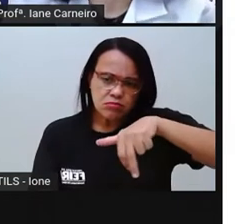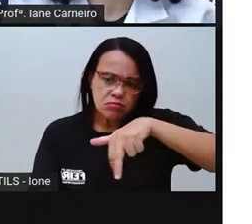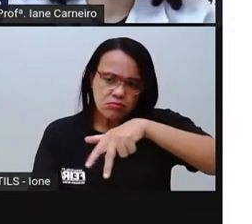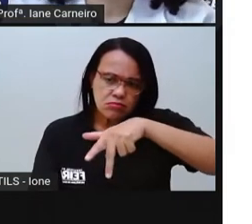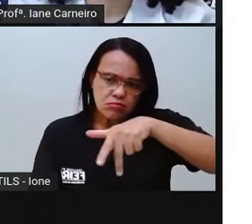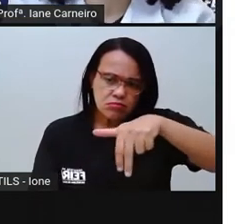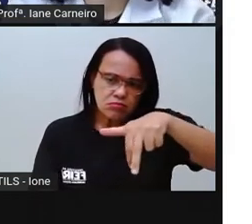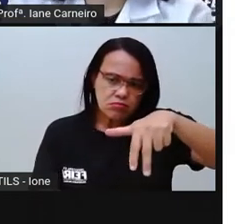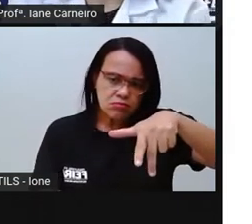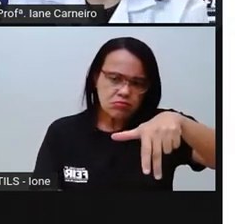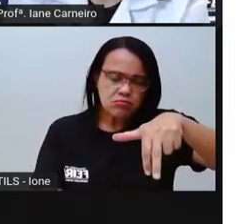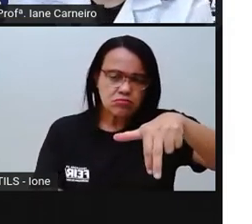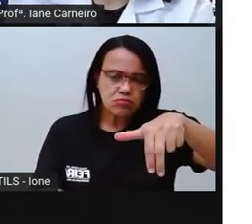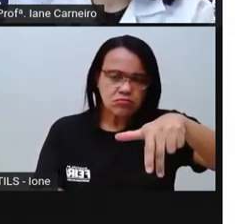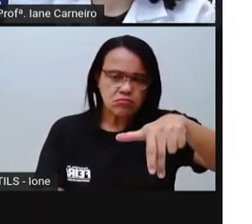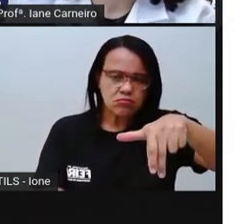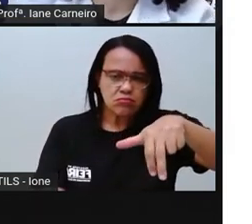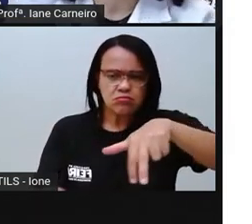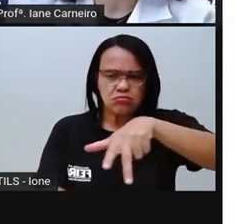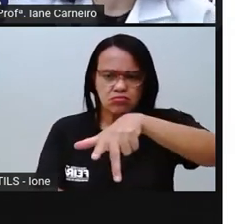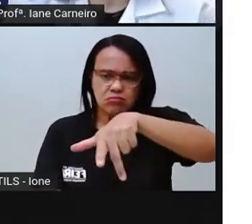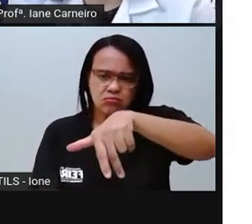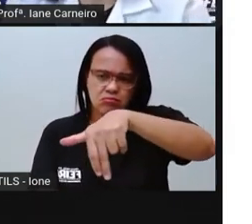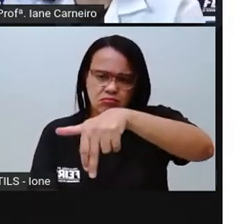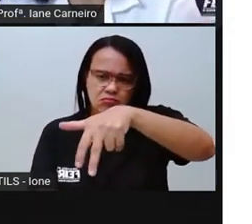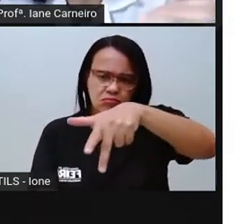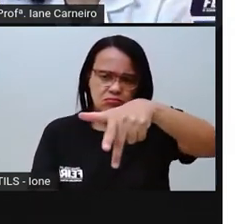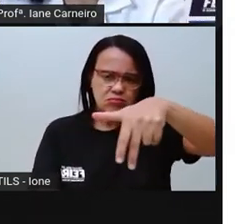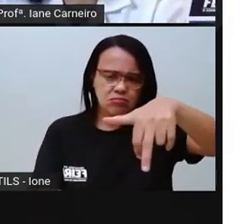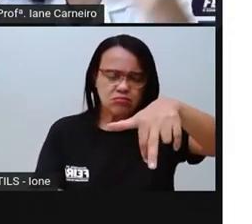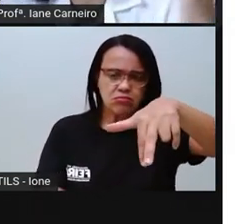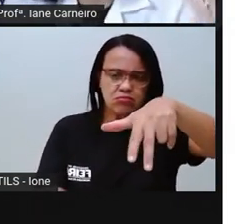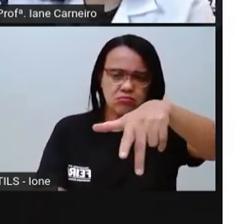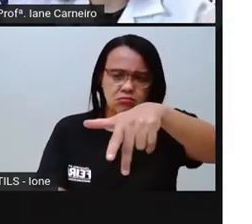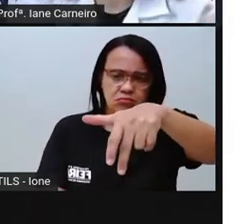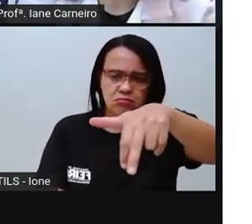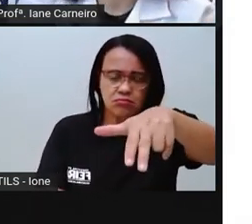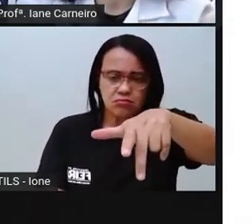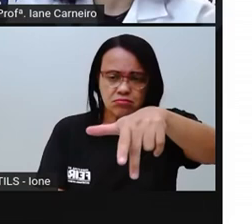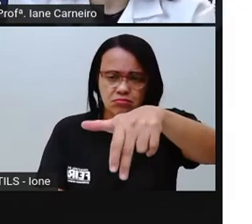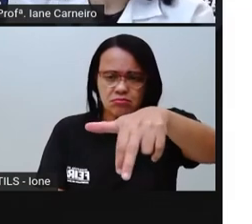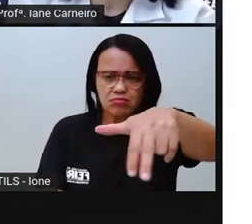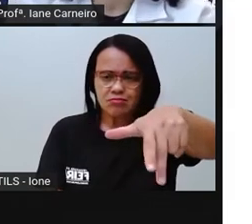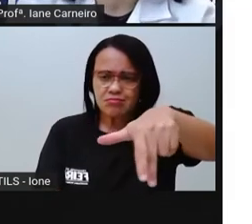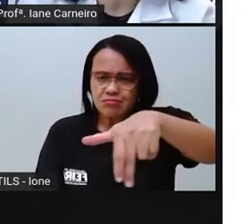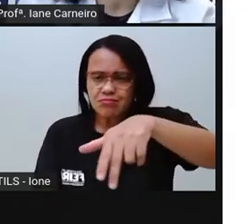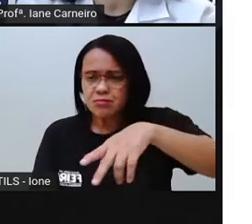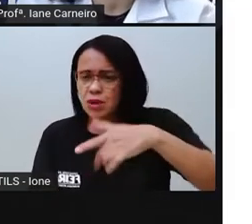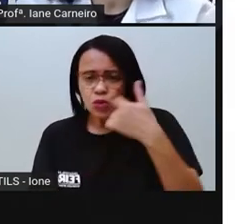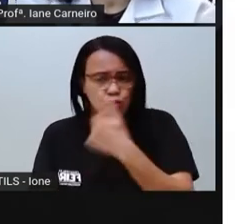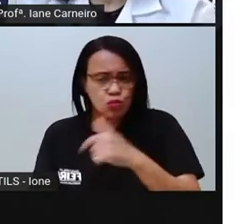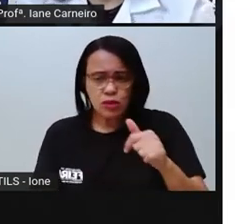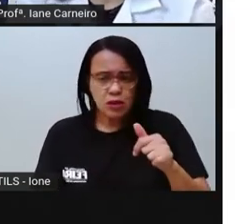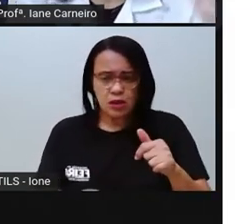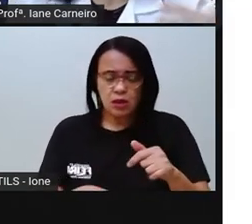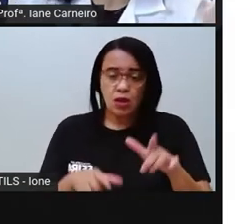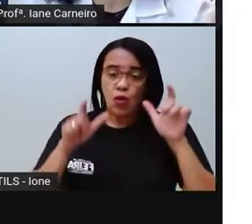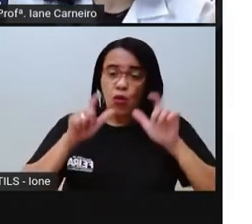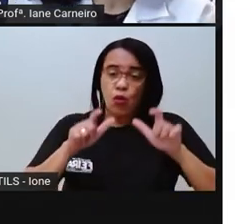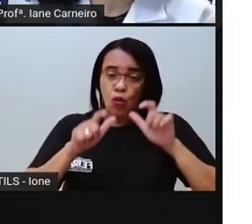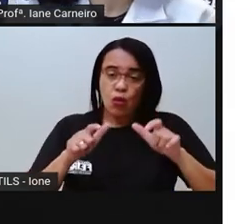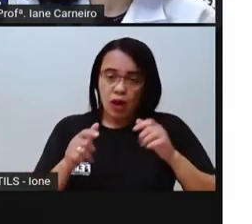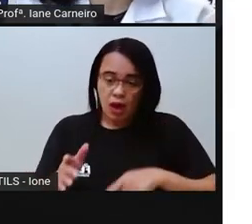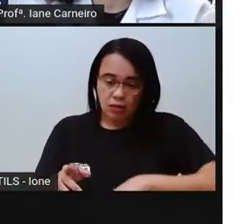Então, a gente não passeia entre os carros, né, a gente atravessa a rua pela faixa. Aqui não tem nenhuma faixa de pedestre. E ele